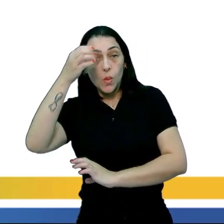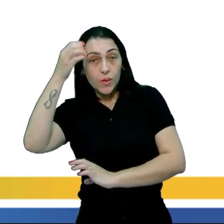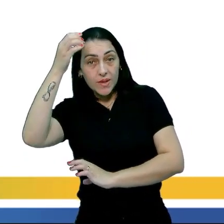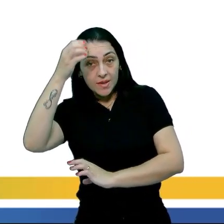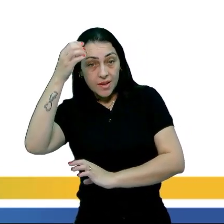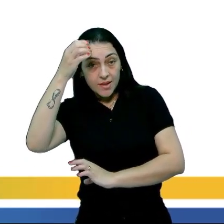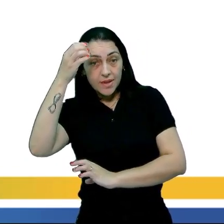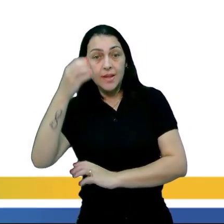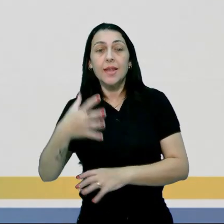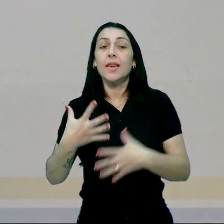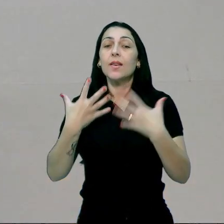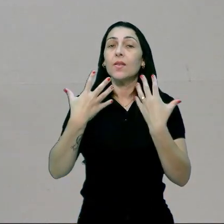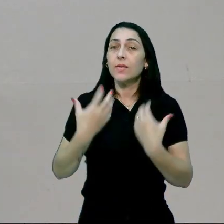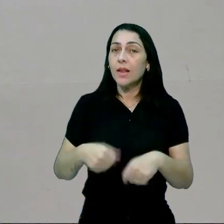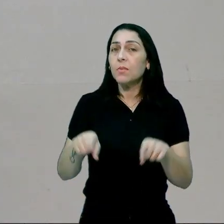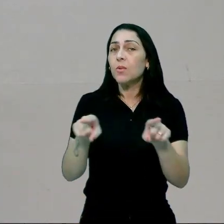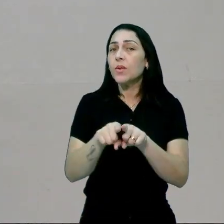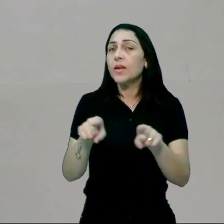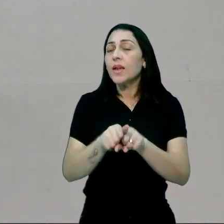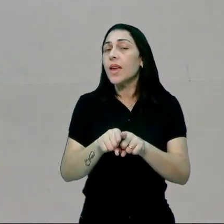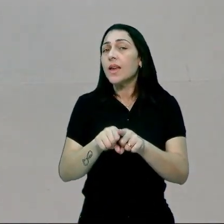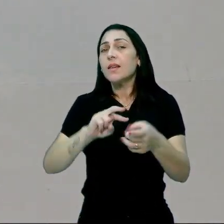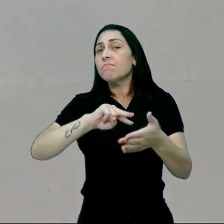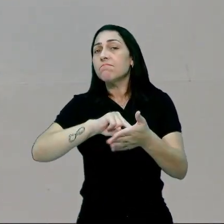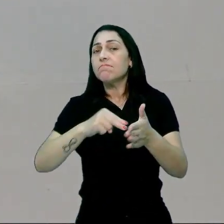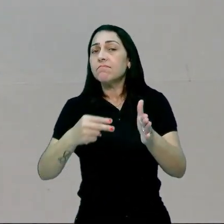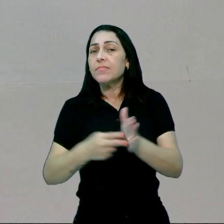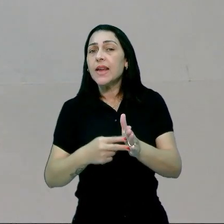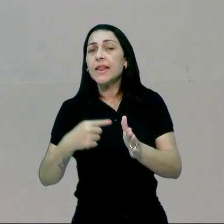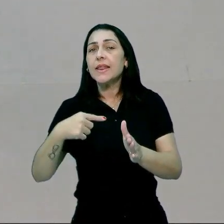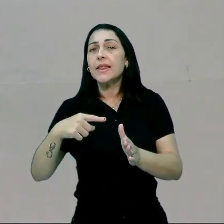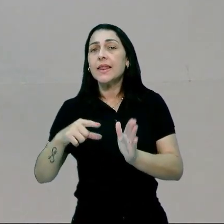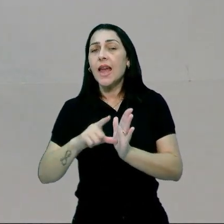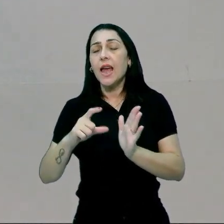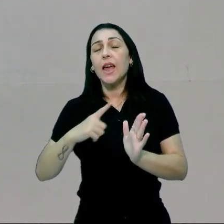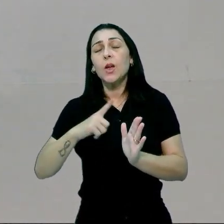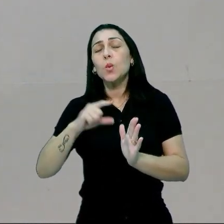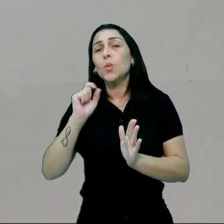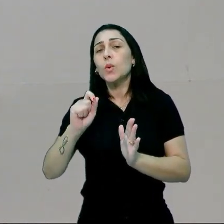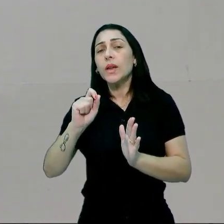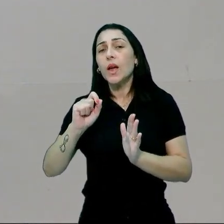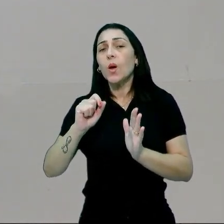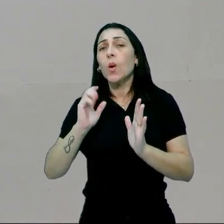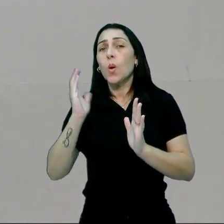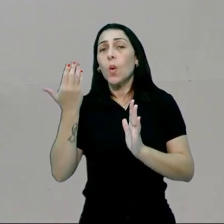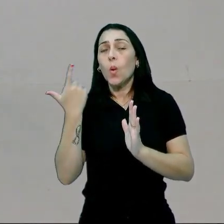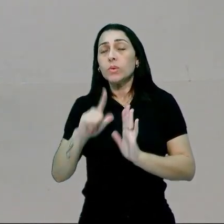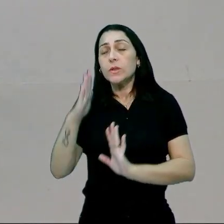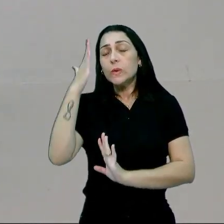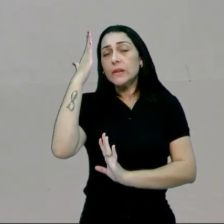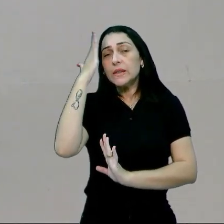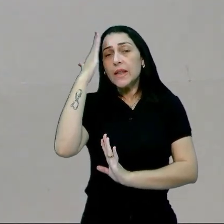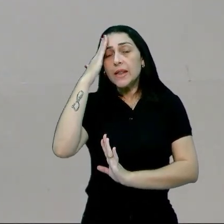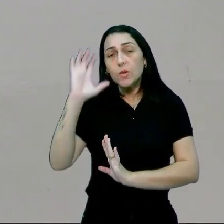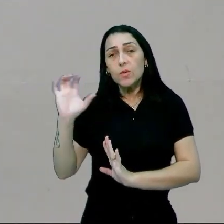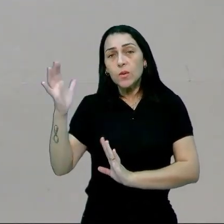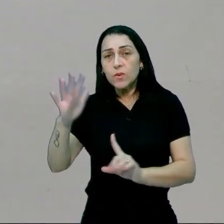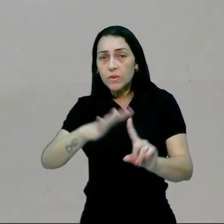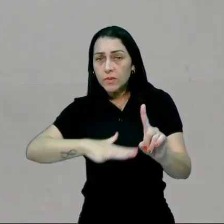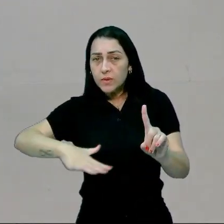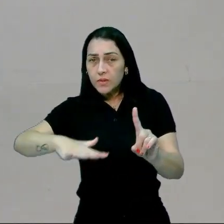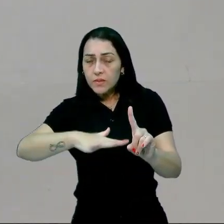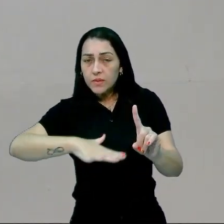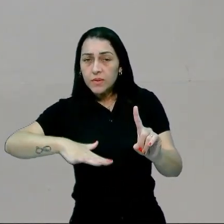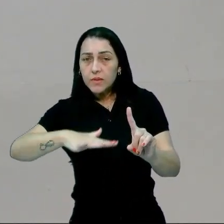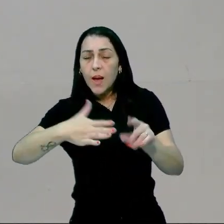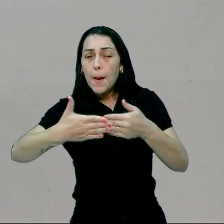indivíduos conscientes. Então, isso implica dizer o quê? Eu tenho que afastar. Eu só consigo entender os fenômenos